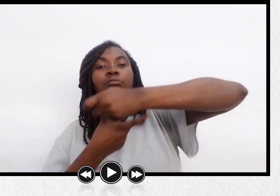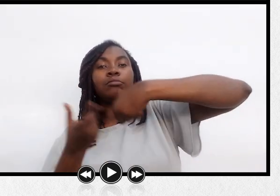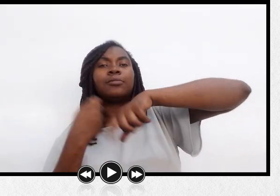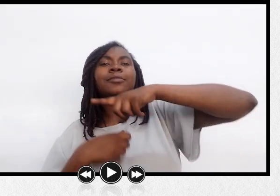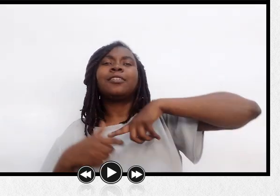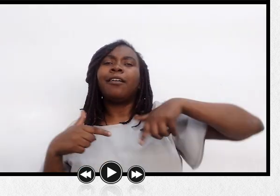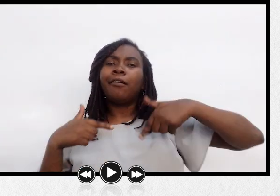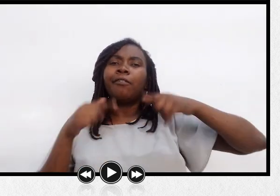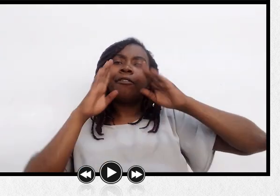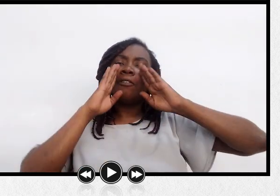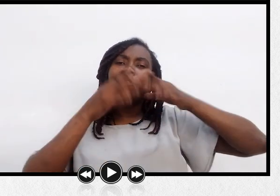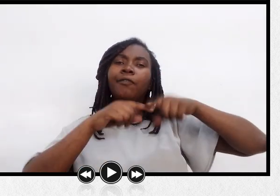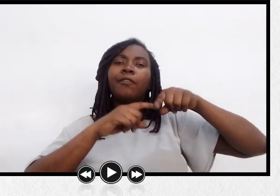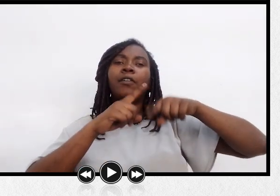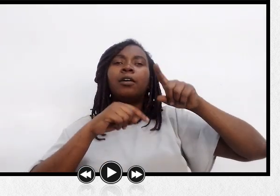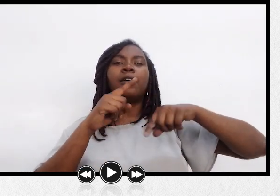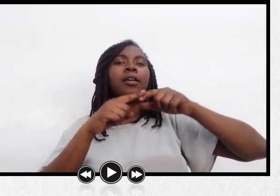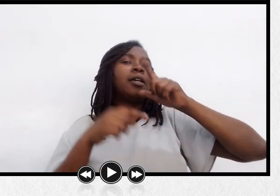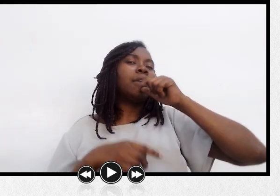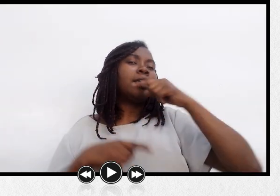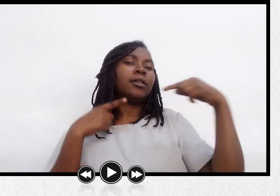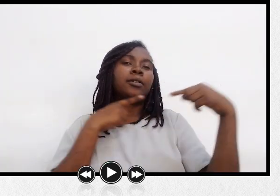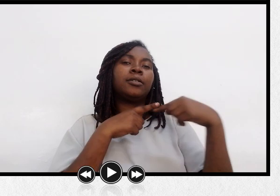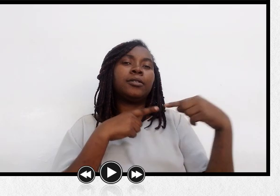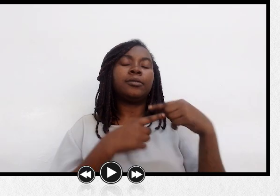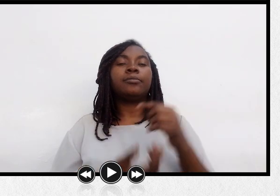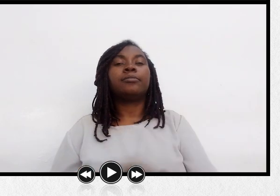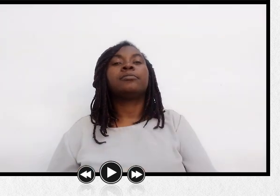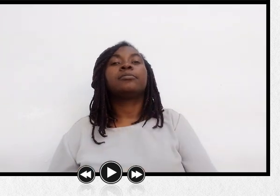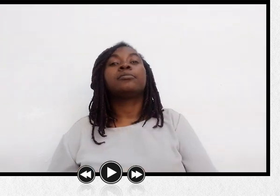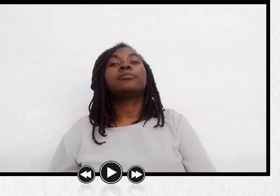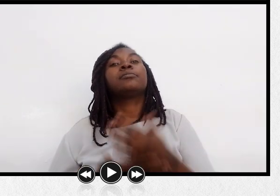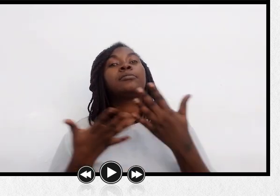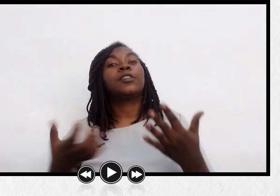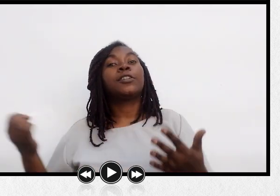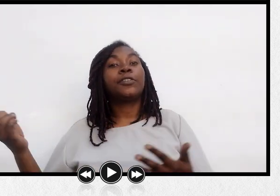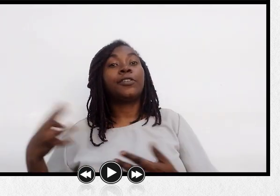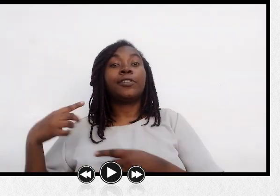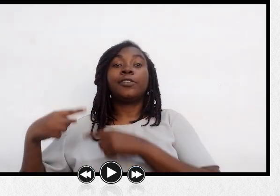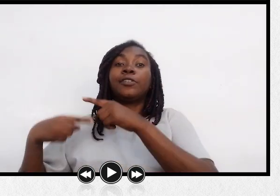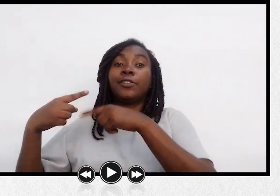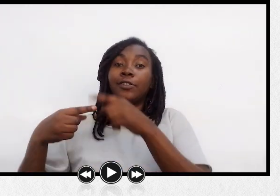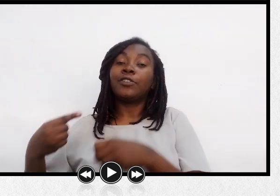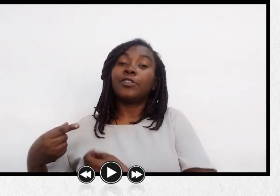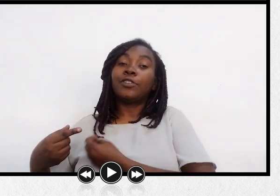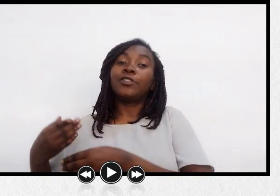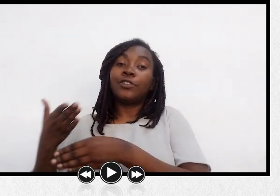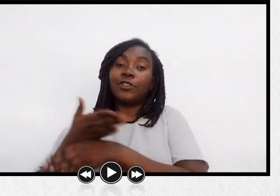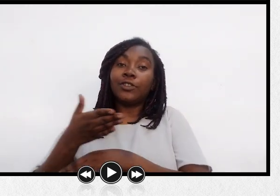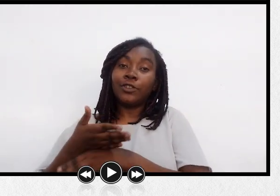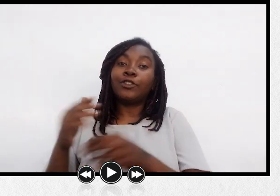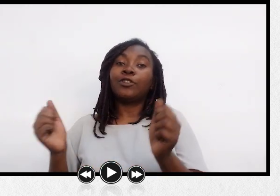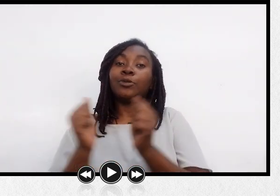em recursos hídricos. Então, o Rotary Clube Novas Gerações está dentro do Comitê de Sorocaba. E